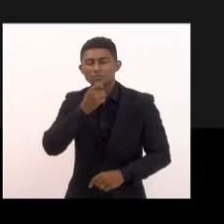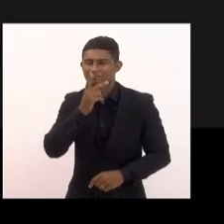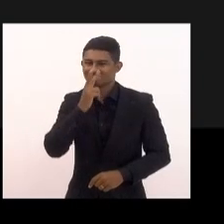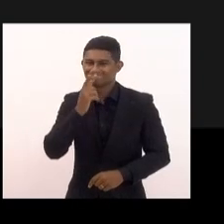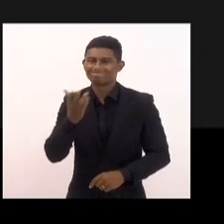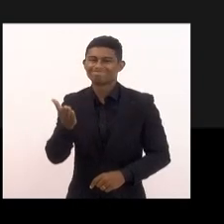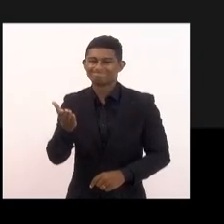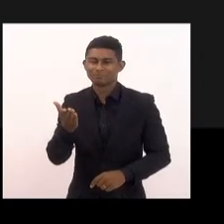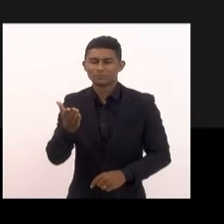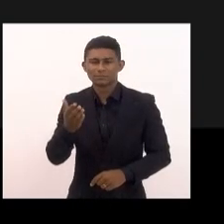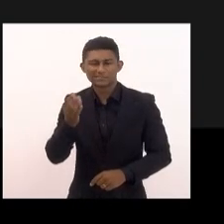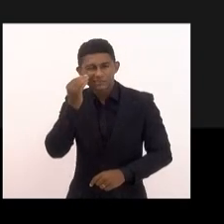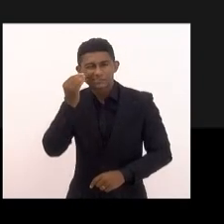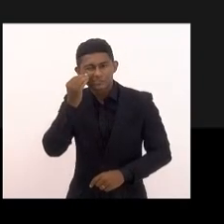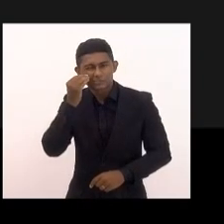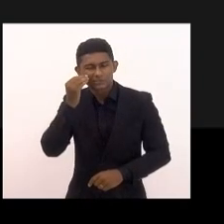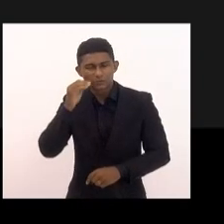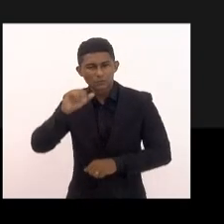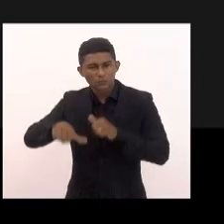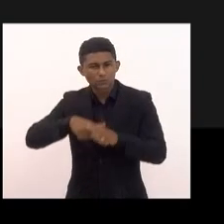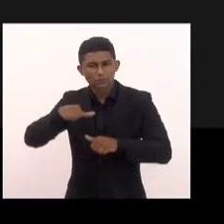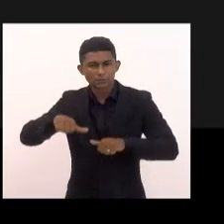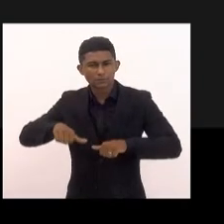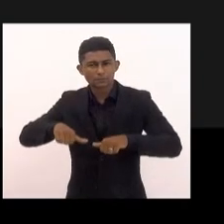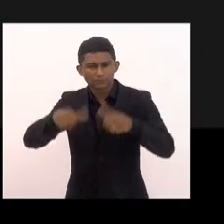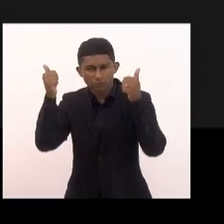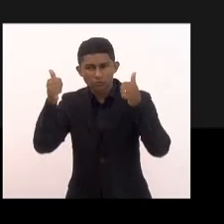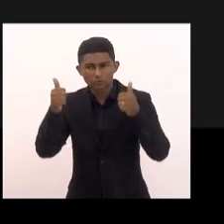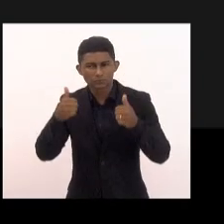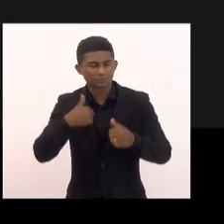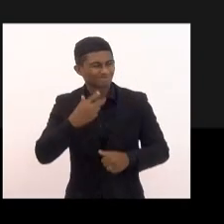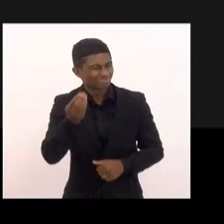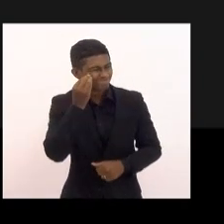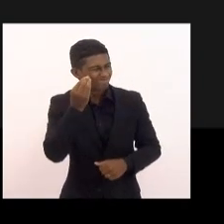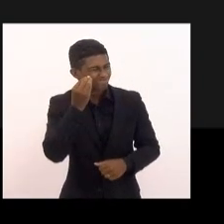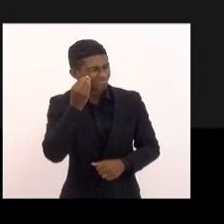Tenta melhorar lá, Márcio. Estou tentando aqui, presidente.